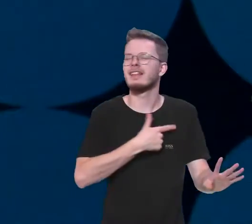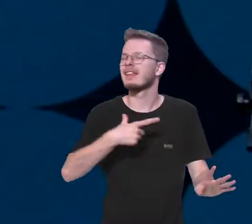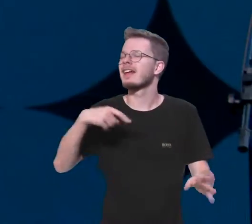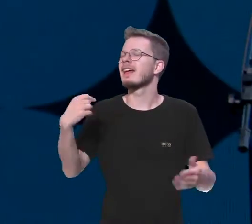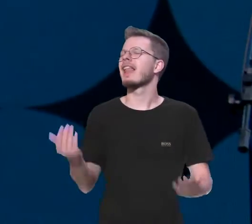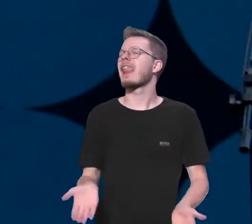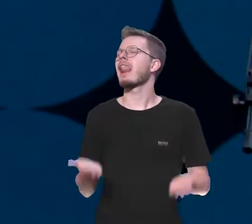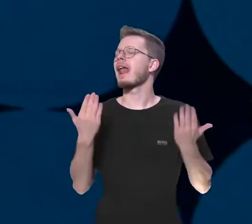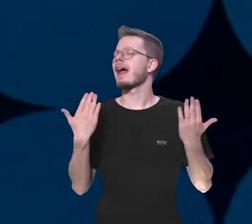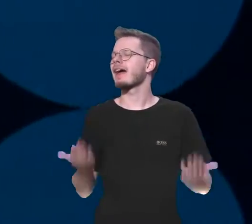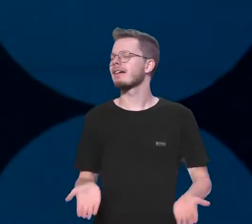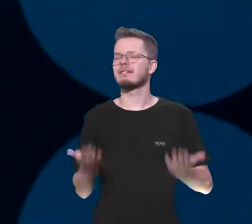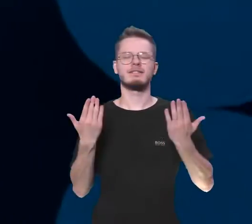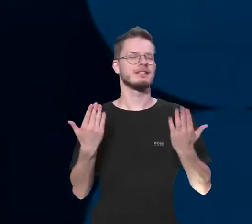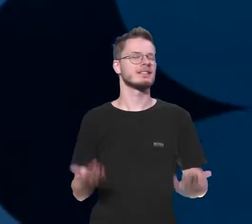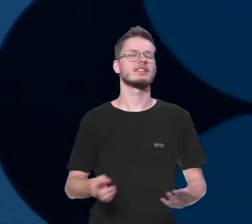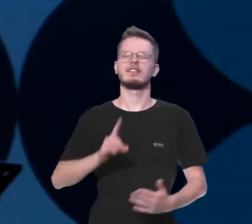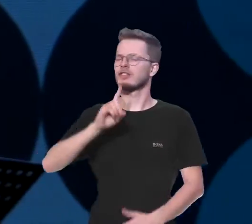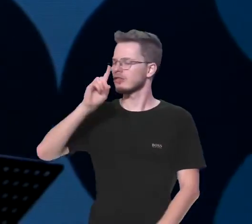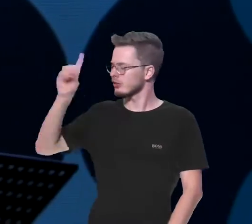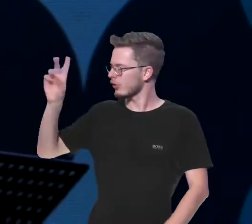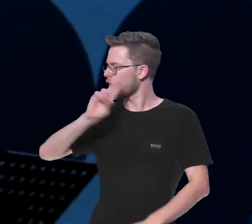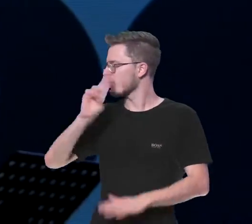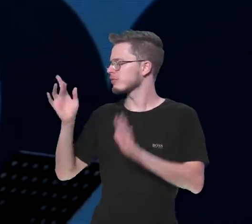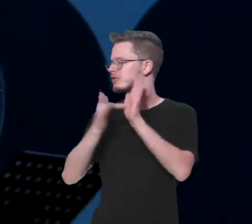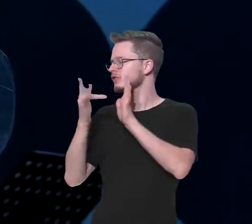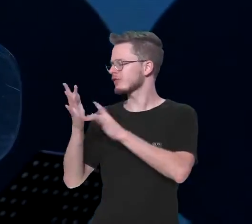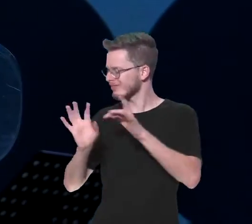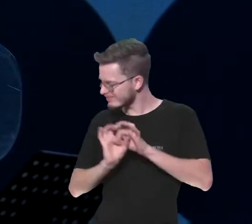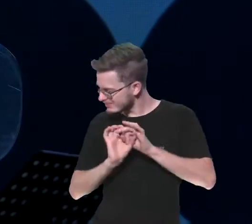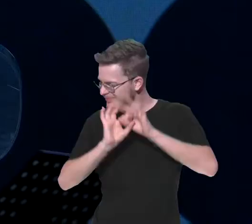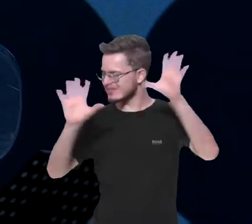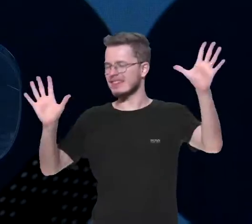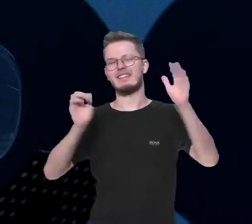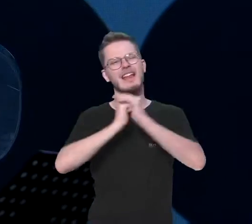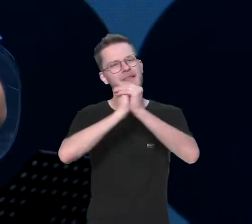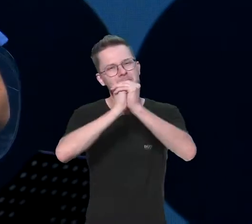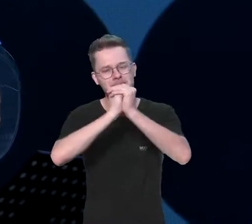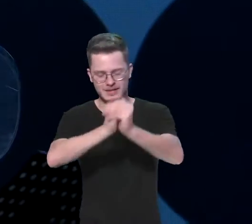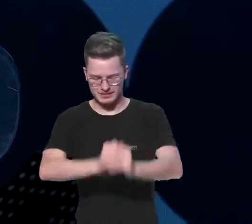nos libertar, em nome de Jesus. Dá um amém bem forte aí, amém?